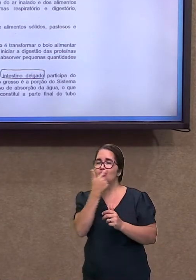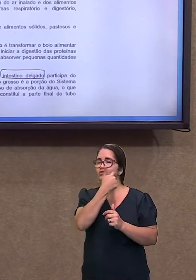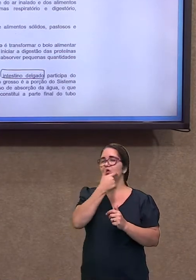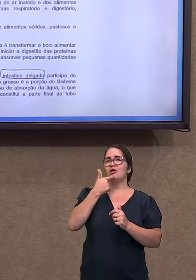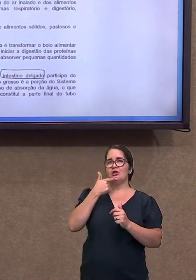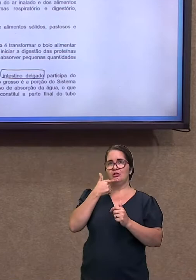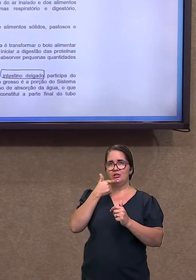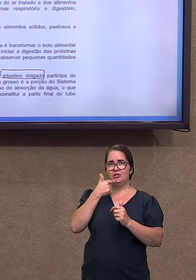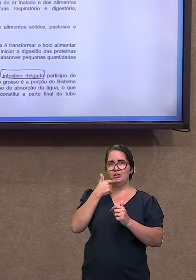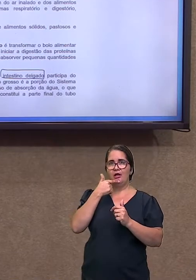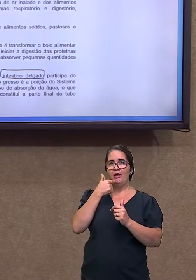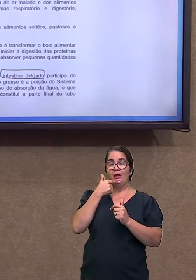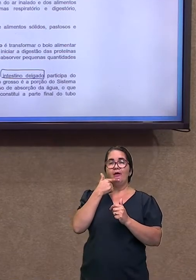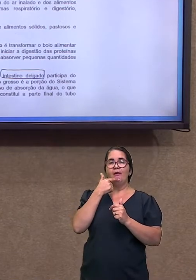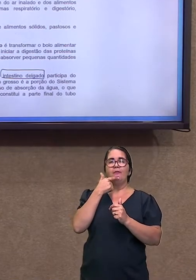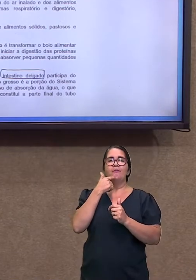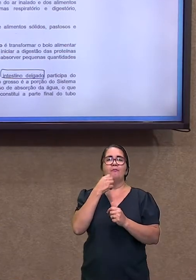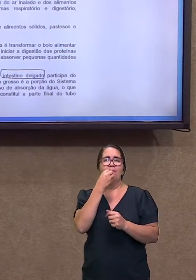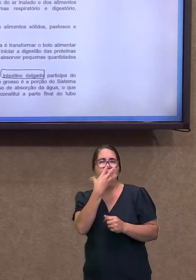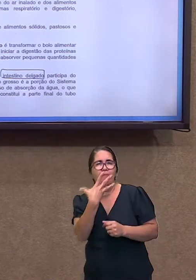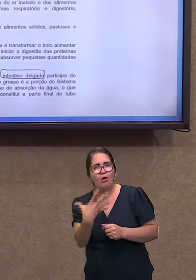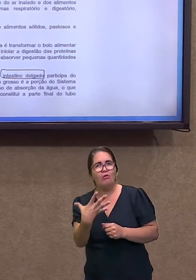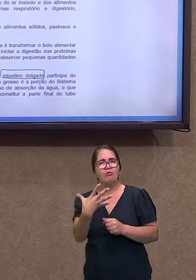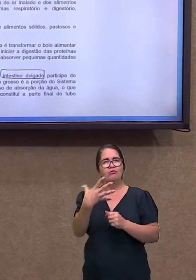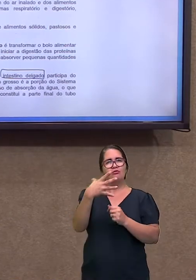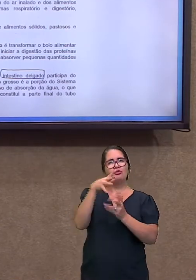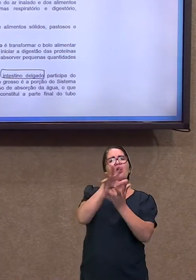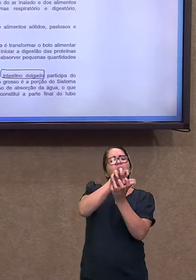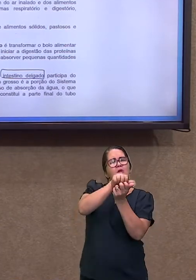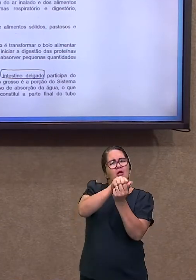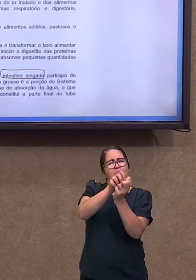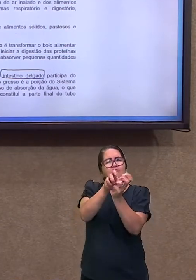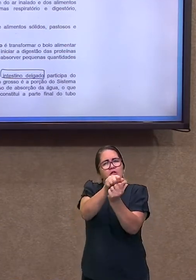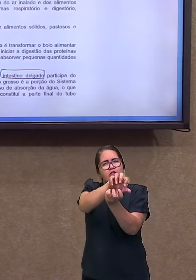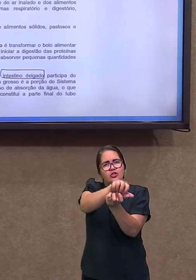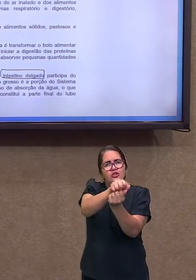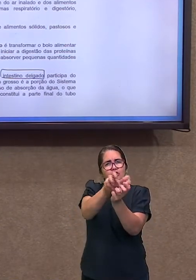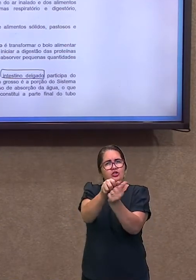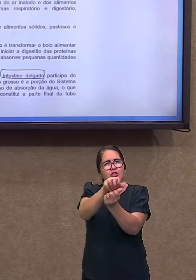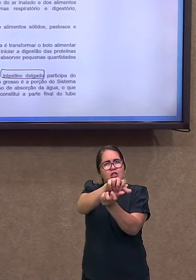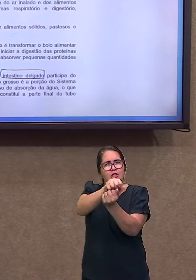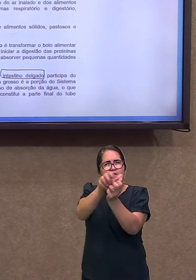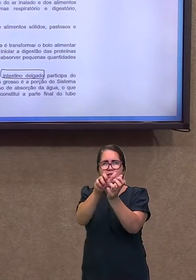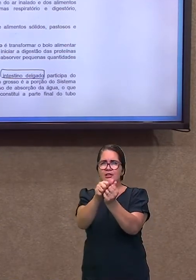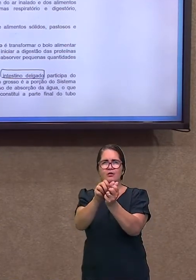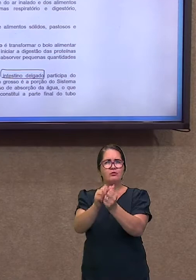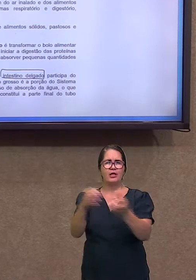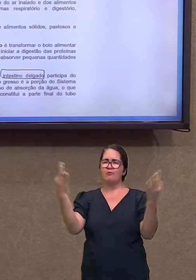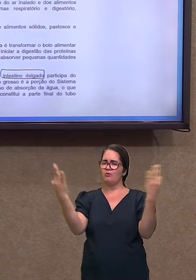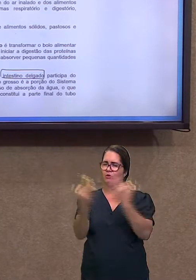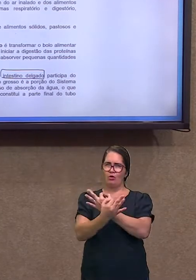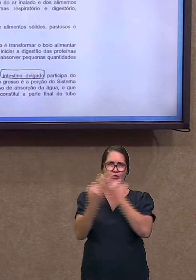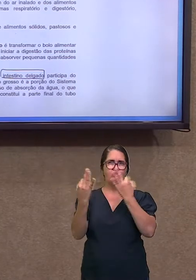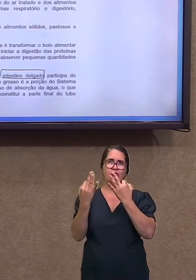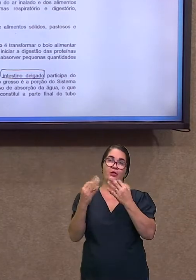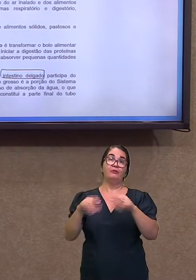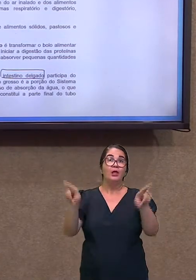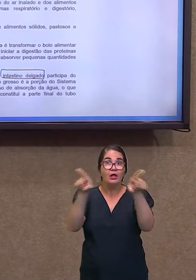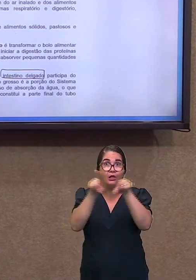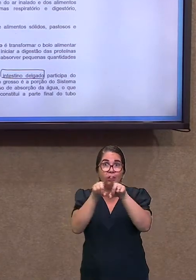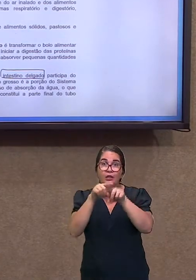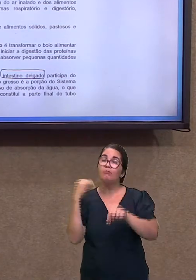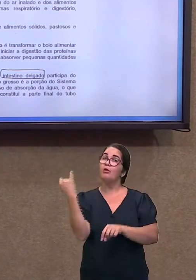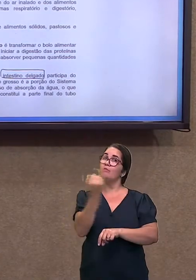as refeições, usar fio dental, lavar a língua, fazer toda uma higiene bucal no tempo certo, após